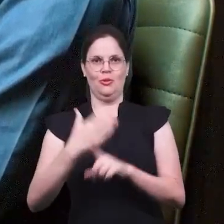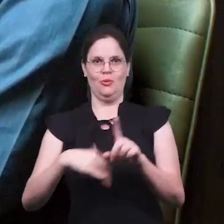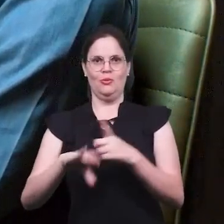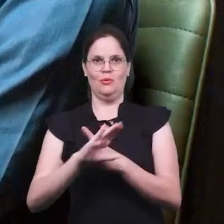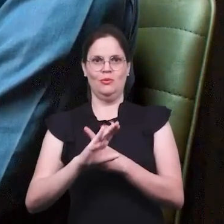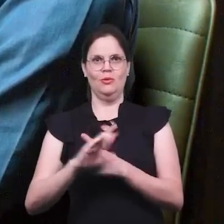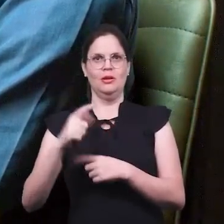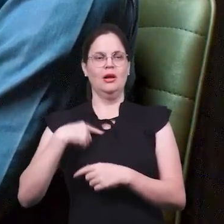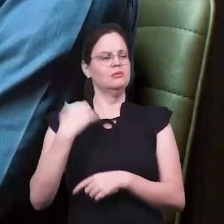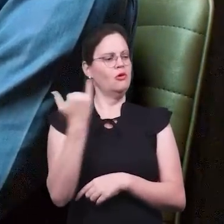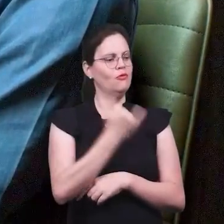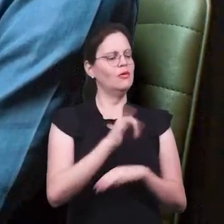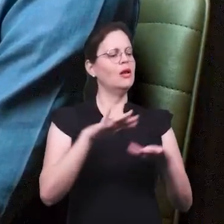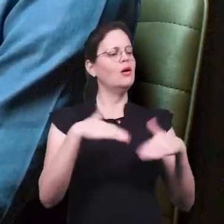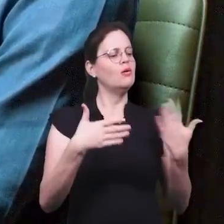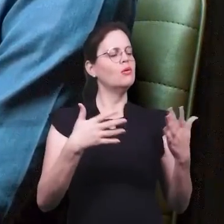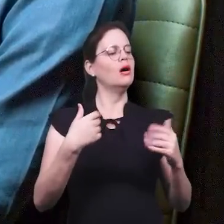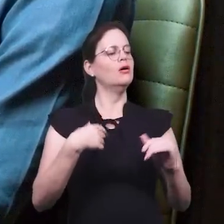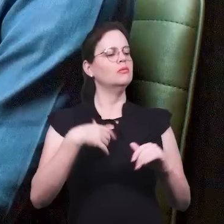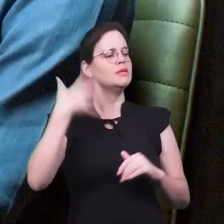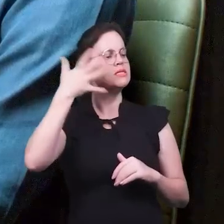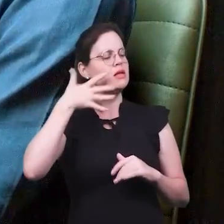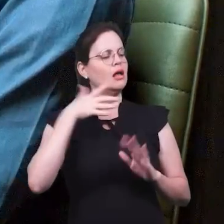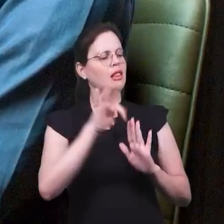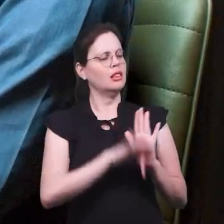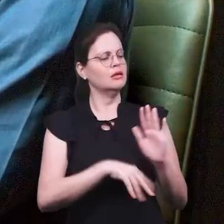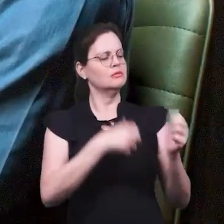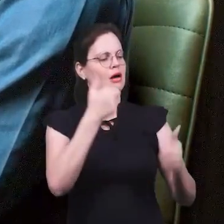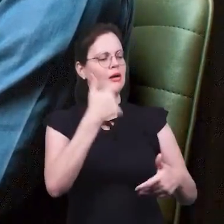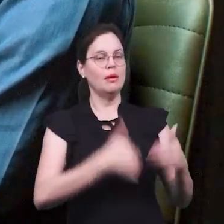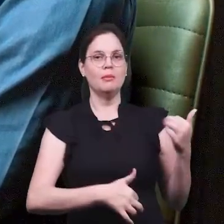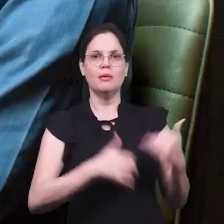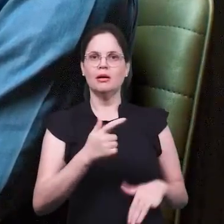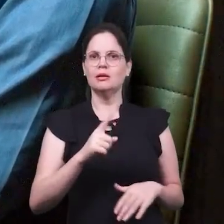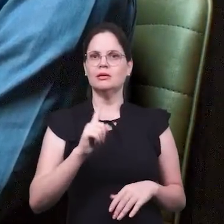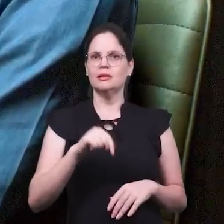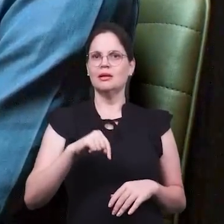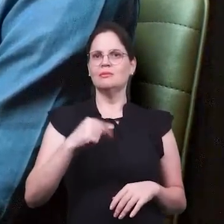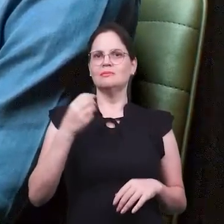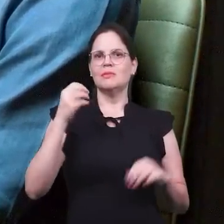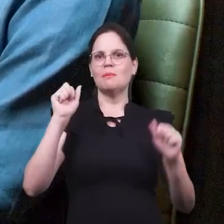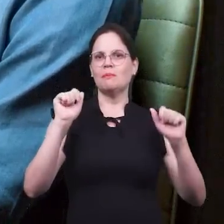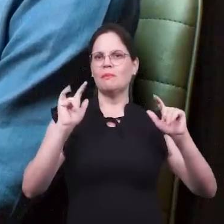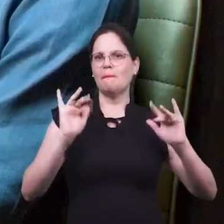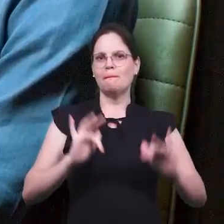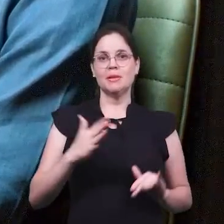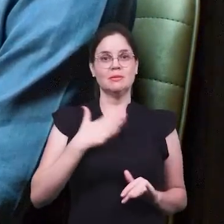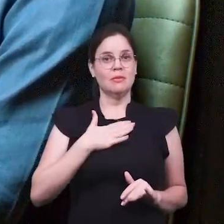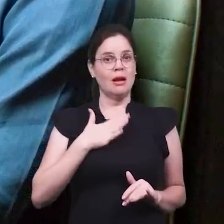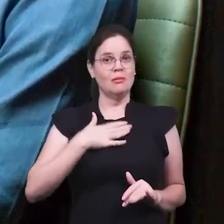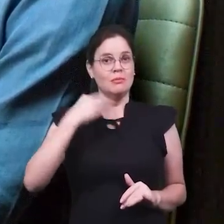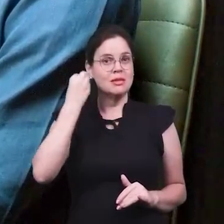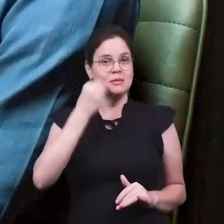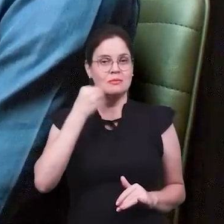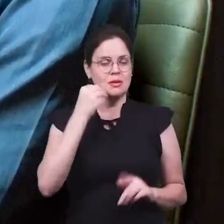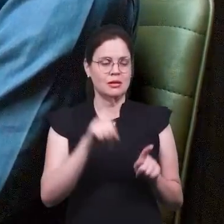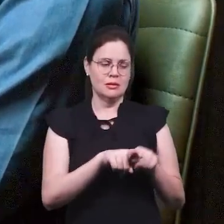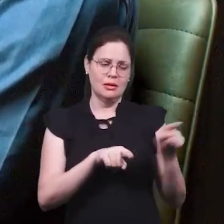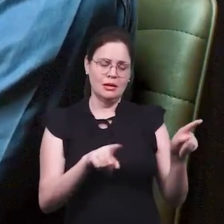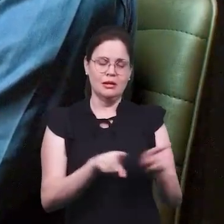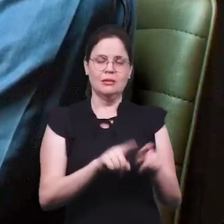eu falo qual foi a palavra, explico pra ele. E tá sendo uma bênção tanto pra mim, tanto pra